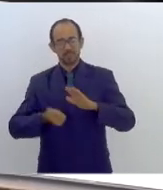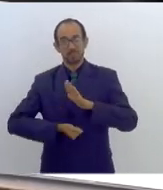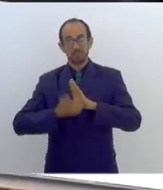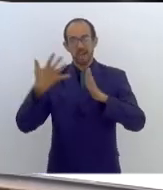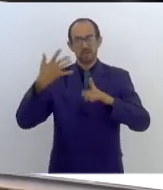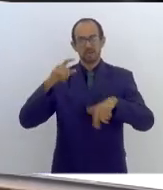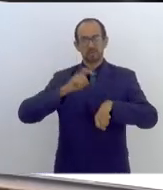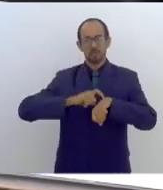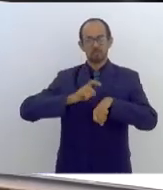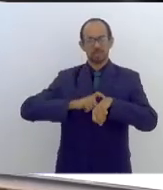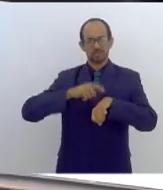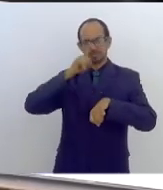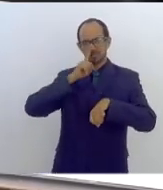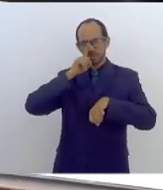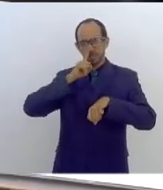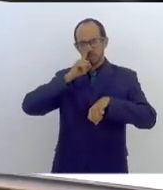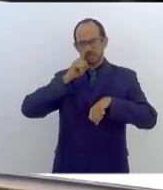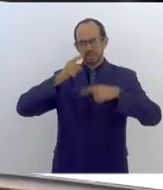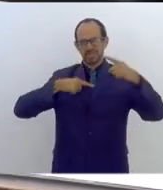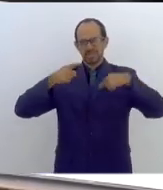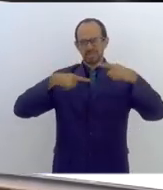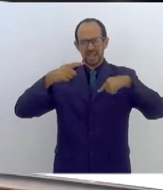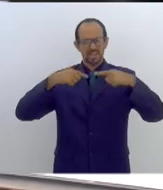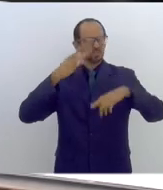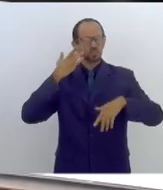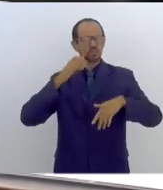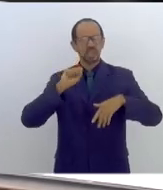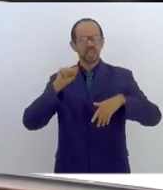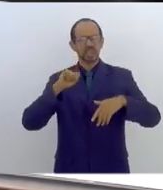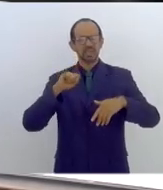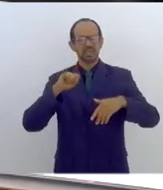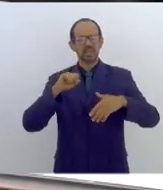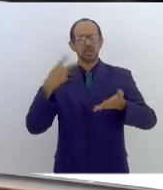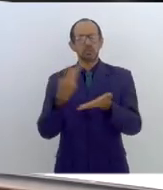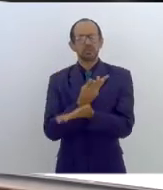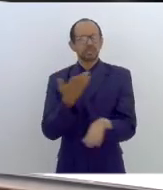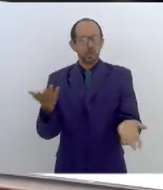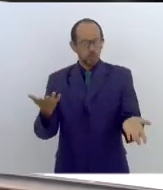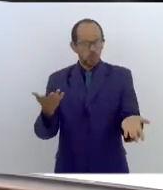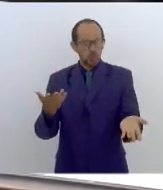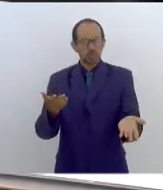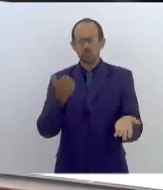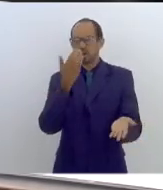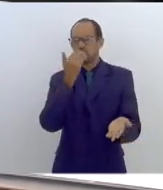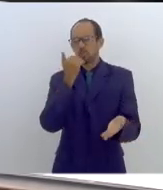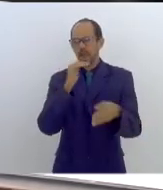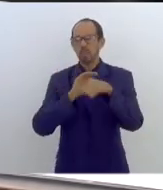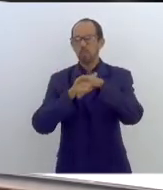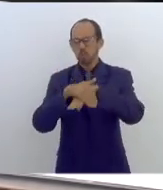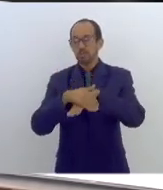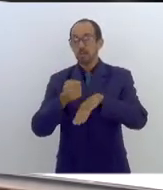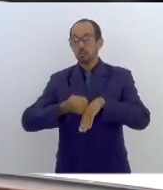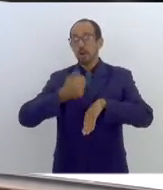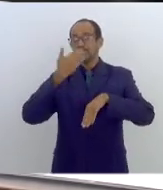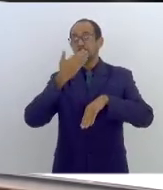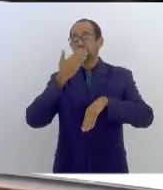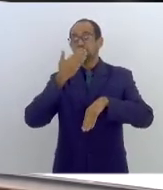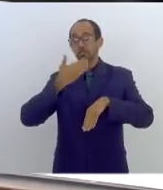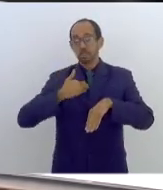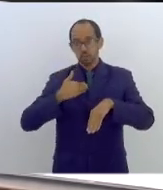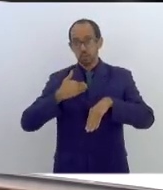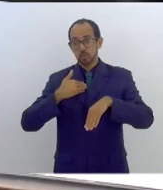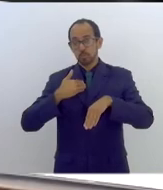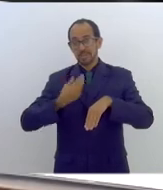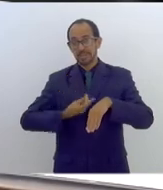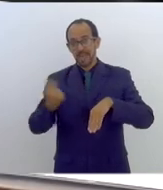perigosos ali naquela estrada não sei se a gente foi jantar ali por perto de Rio Bonito ele quase pedindo para sair do carro eu não